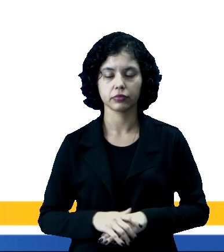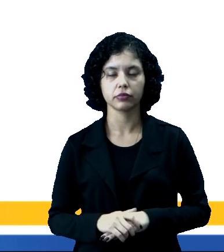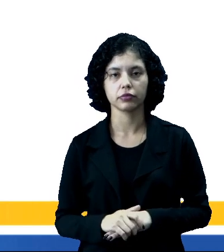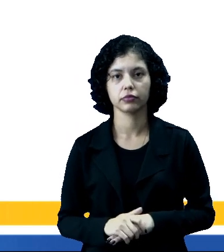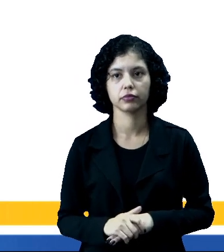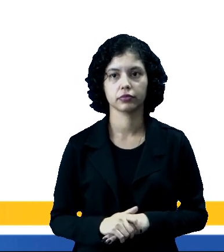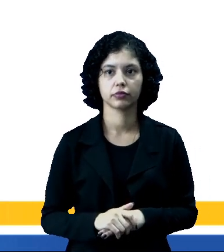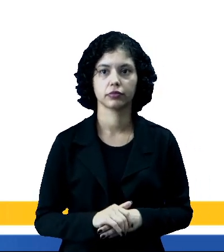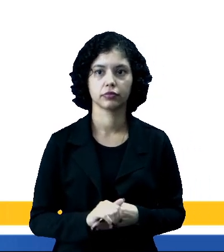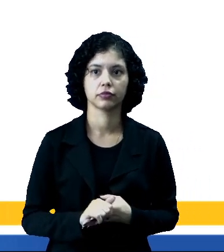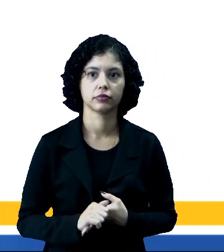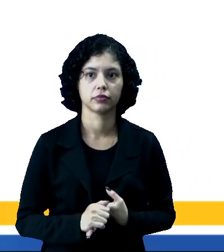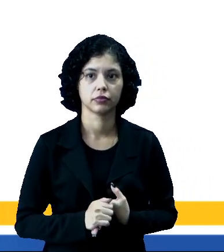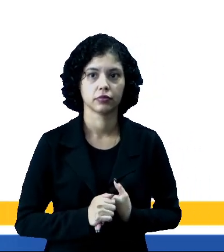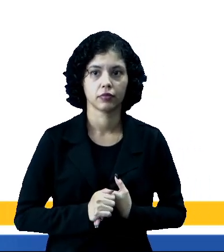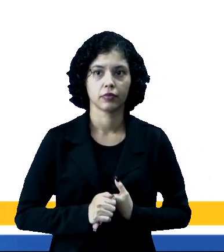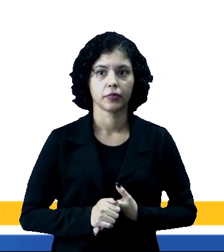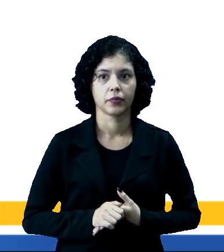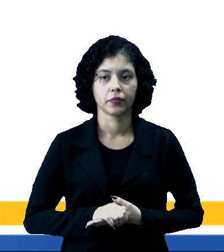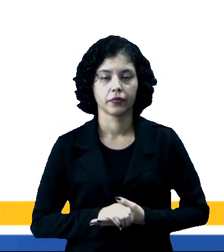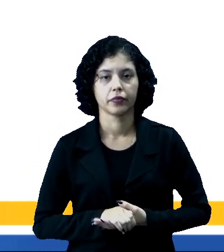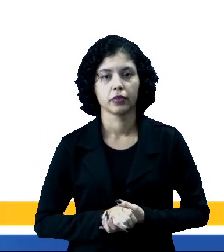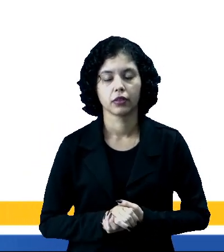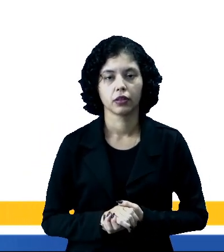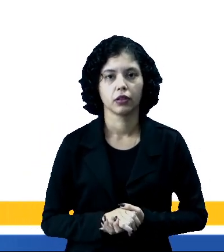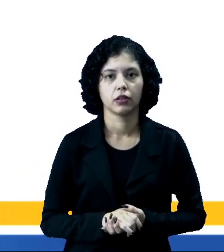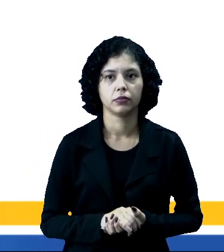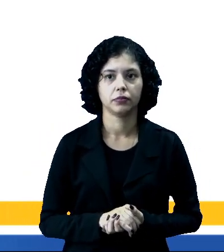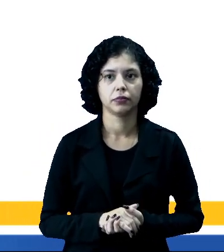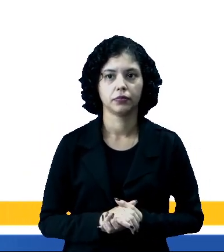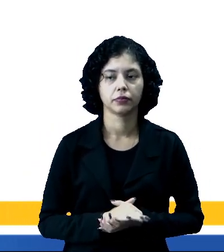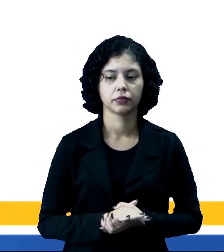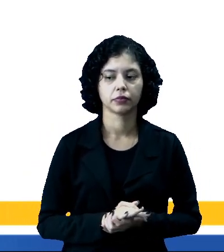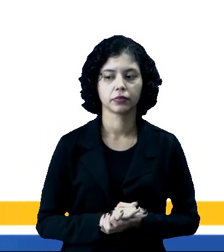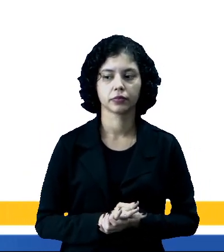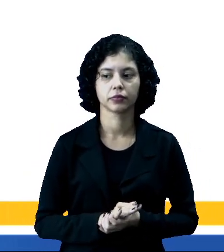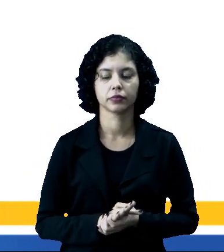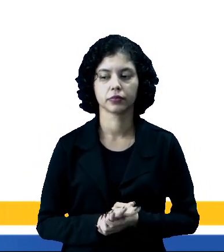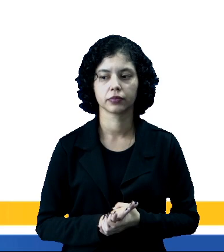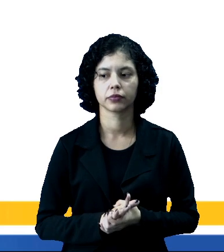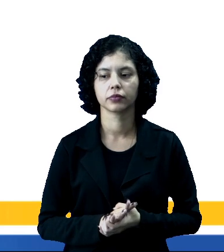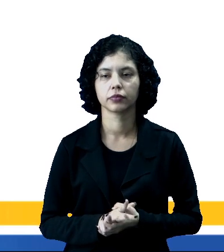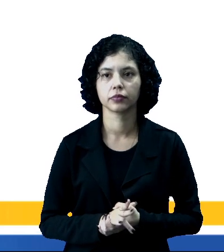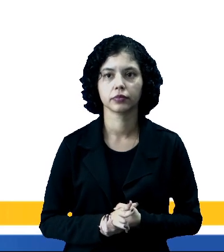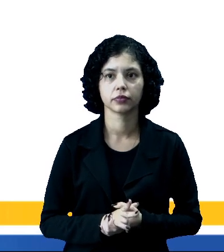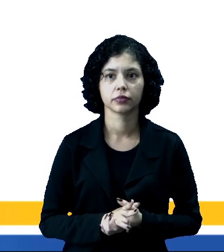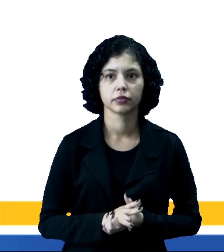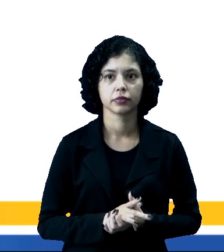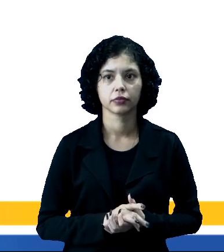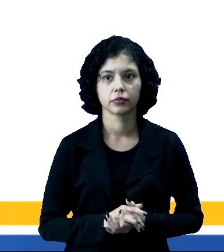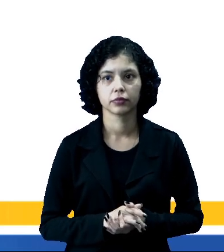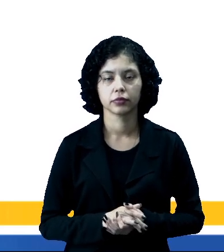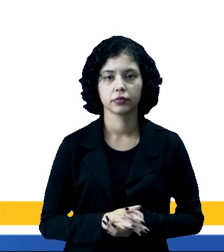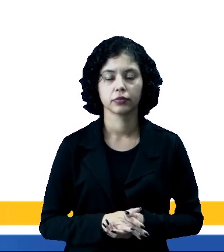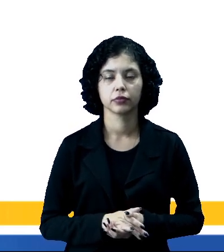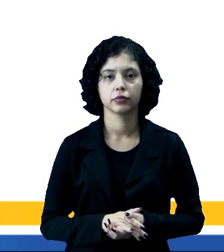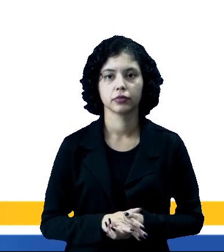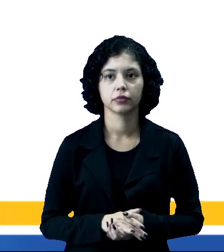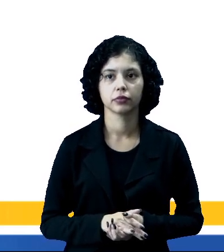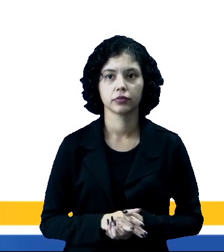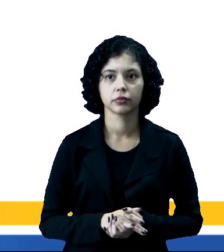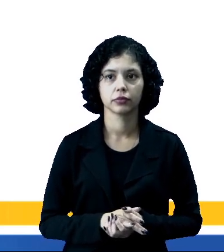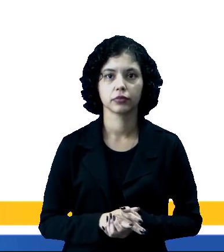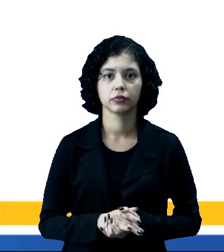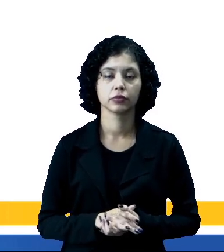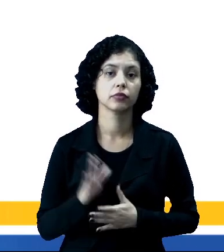a sua mãe. A veces quisiera ser aprender a hacer coisas para que tu te sientas orgulhoso de mim, assim como eu lo estou por